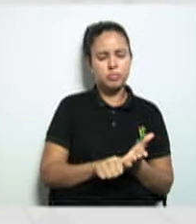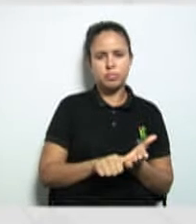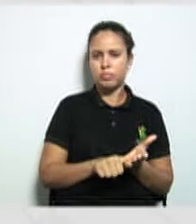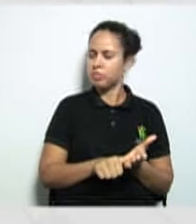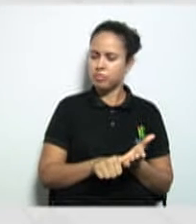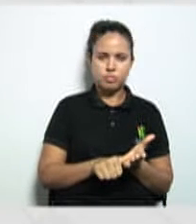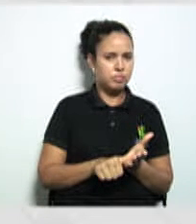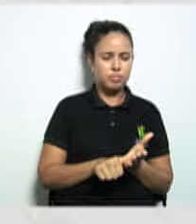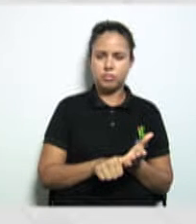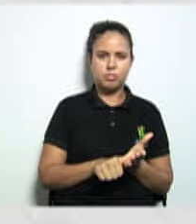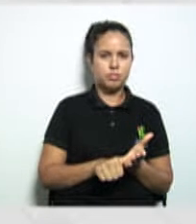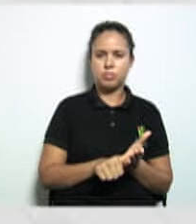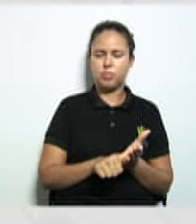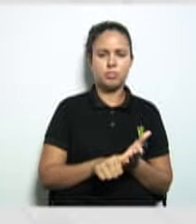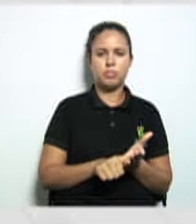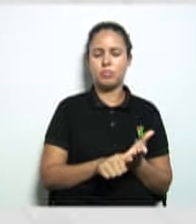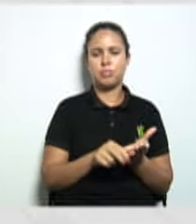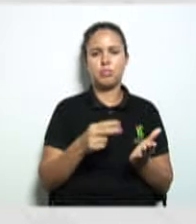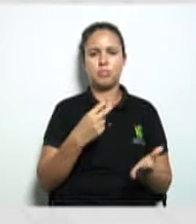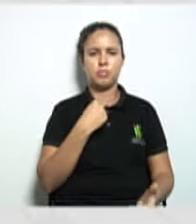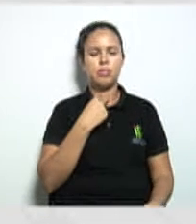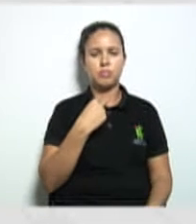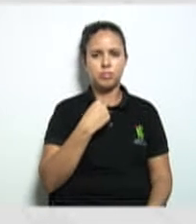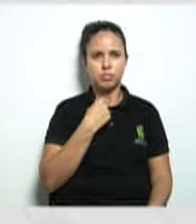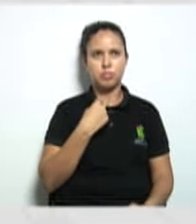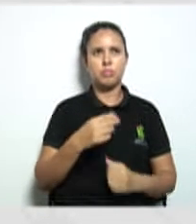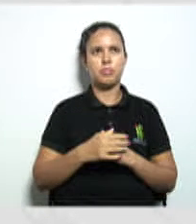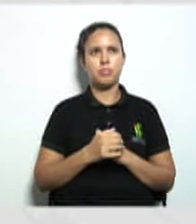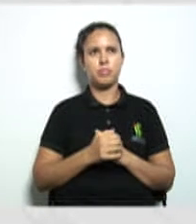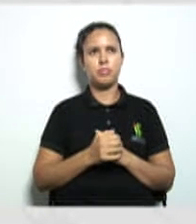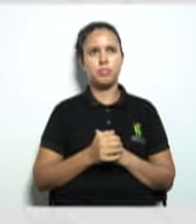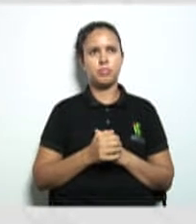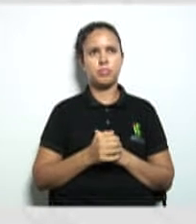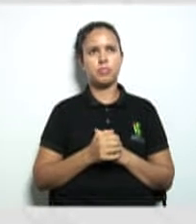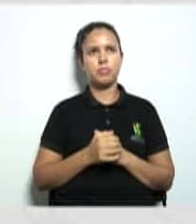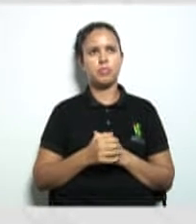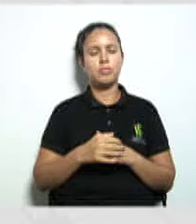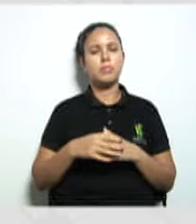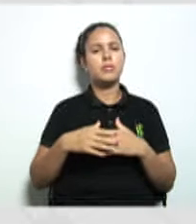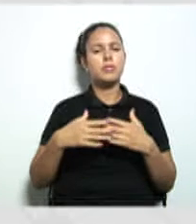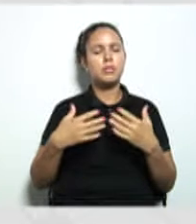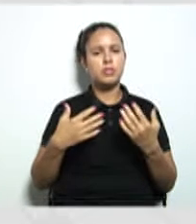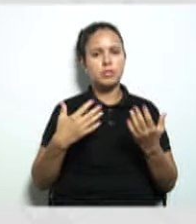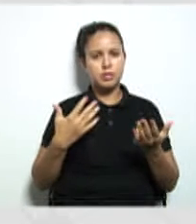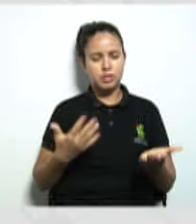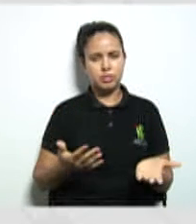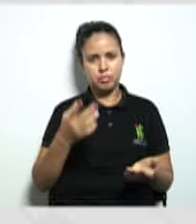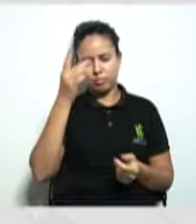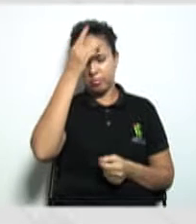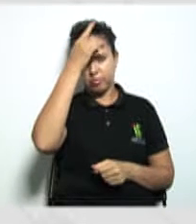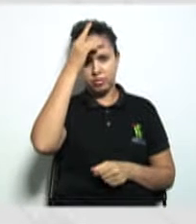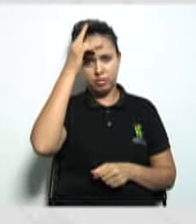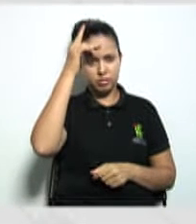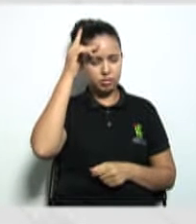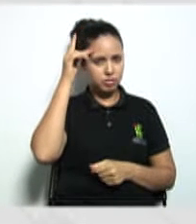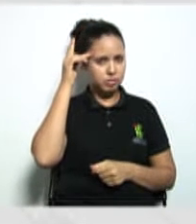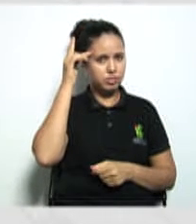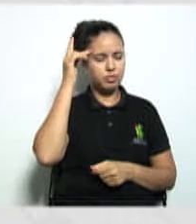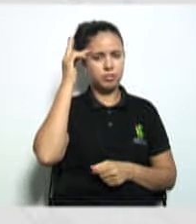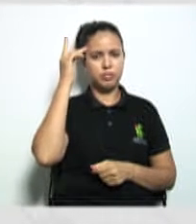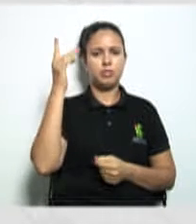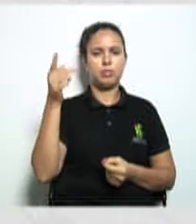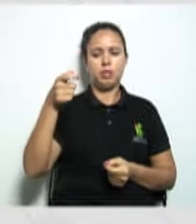né, ninguém poderá ser impedido aqui. Quando ele fala compelido, quer dizer, ninguém